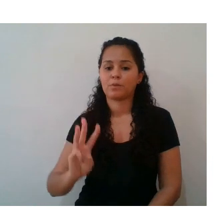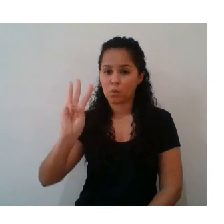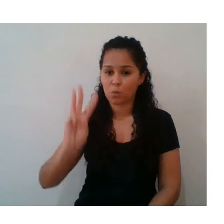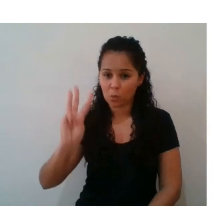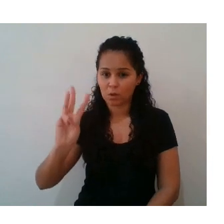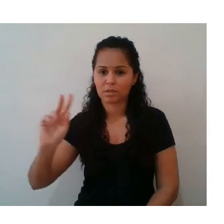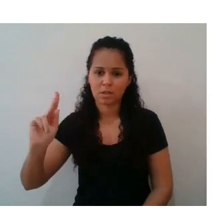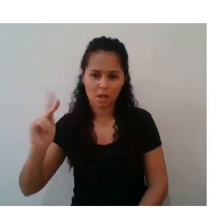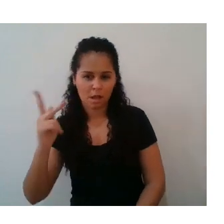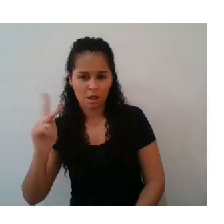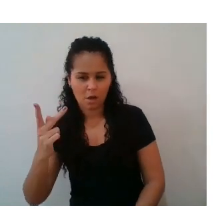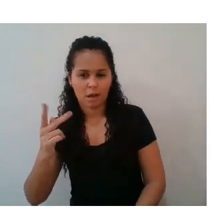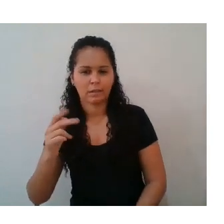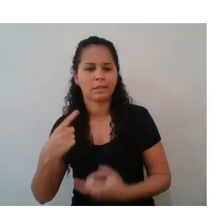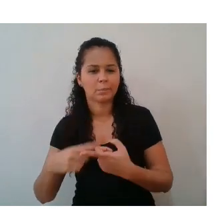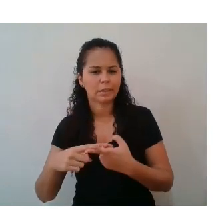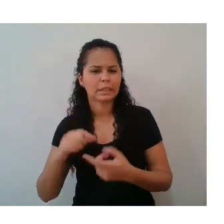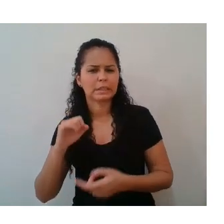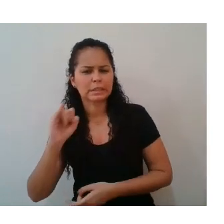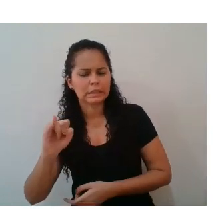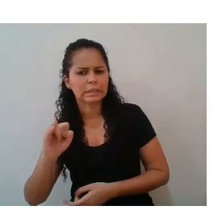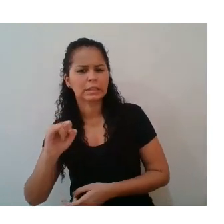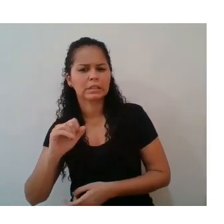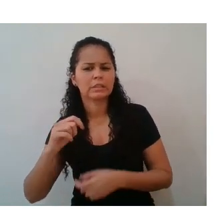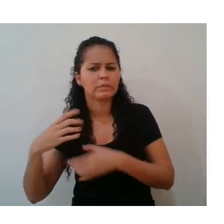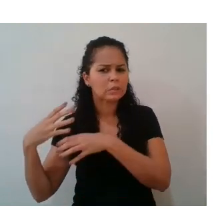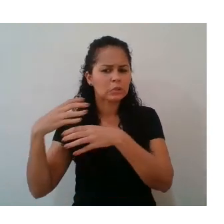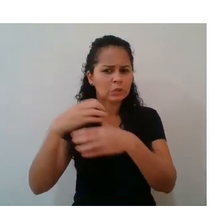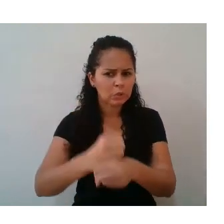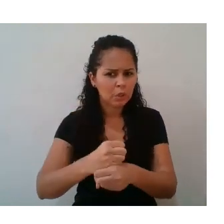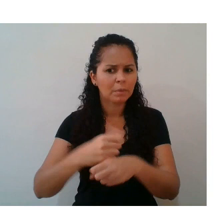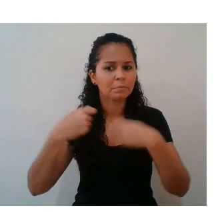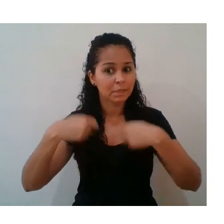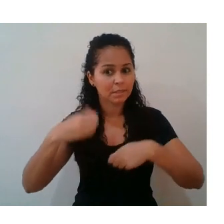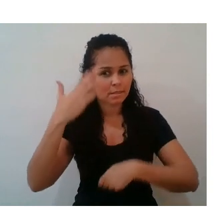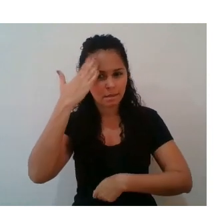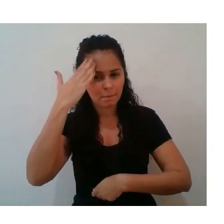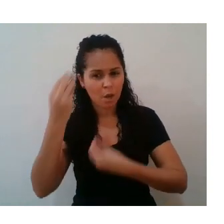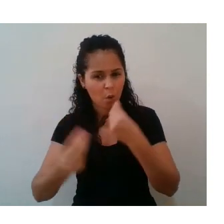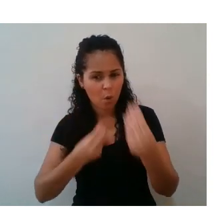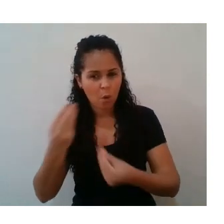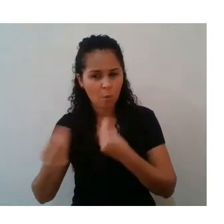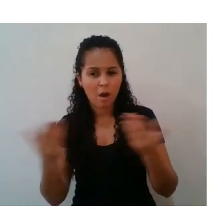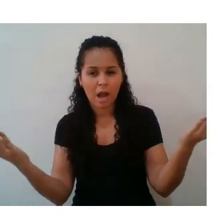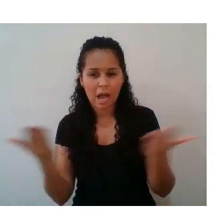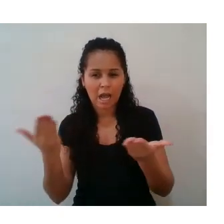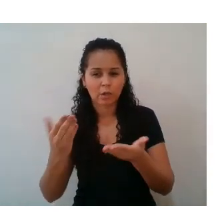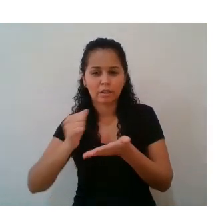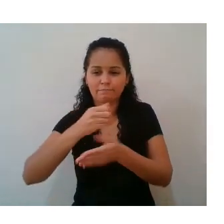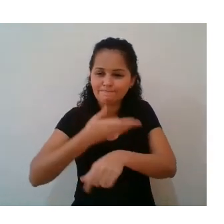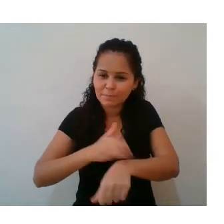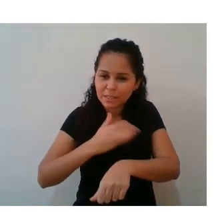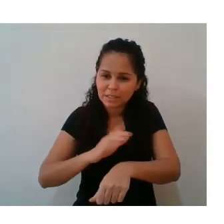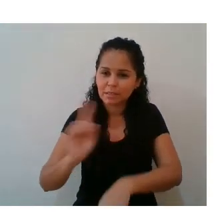de energia elétrica, os nossos resultados vão sair em quilowatt-hora, a gente precisa fazer essa utilização. E aqui, vamos fazer uma conta